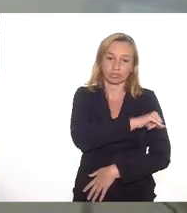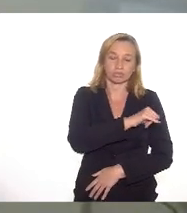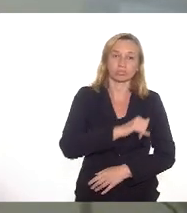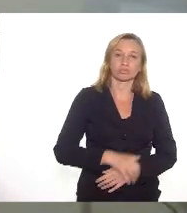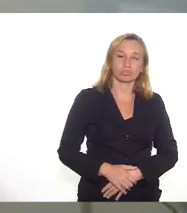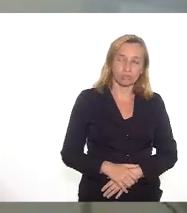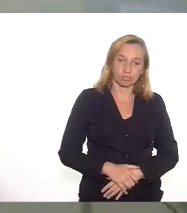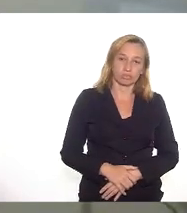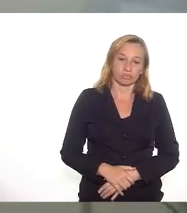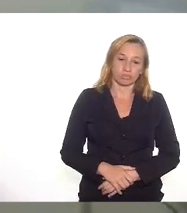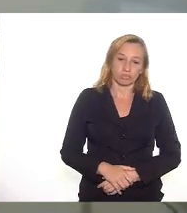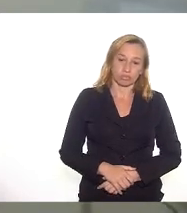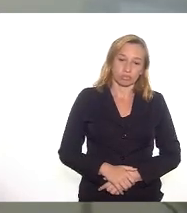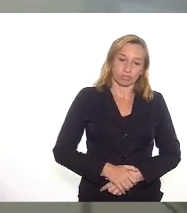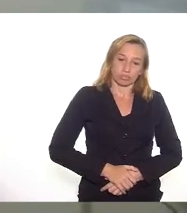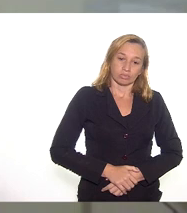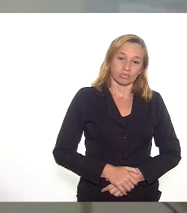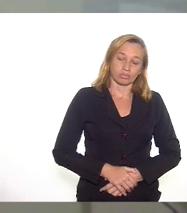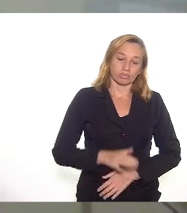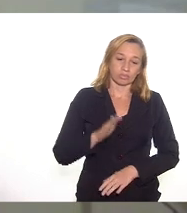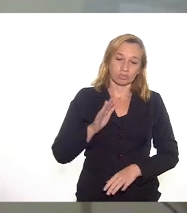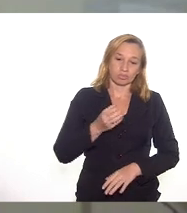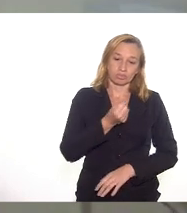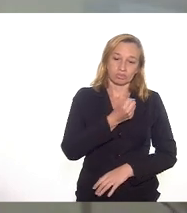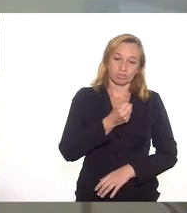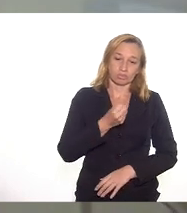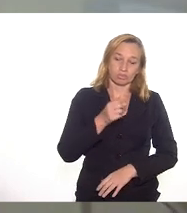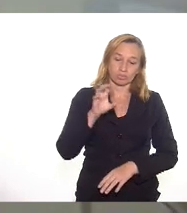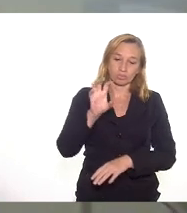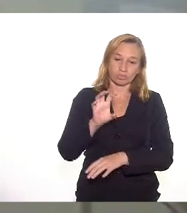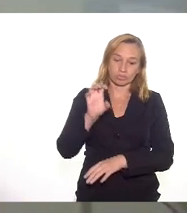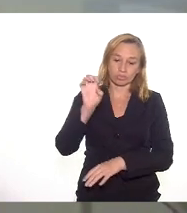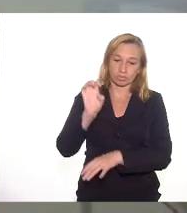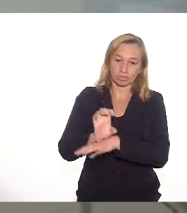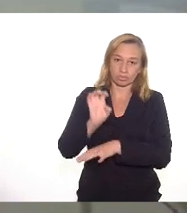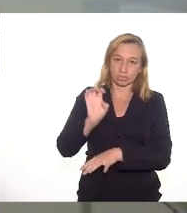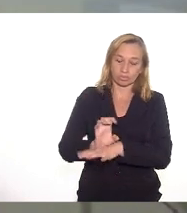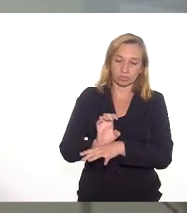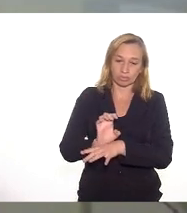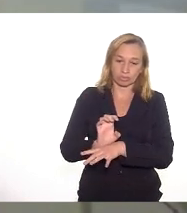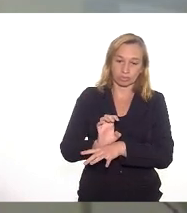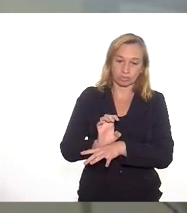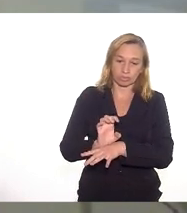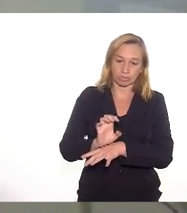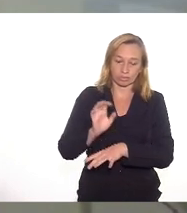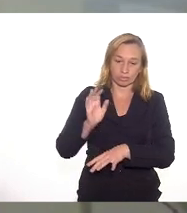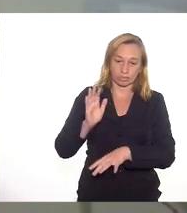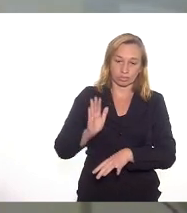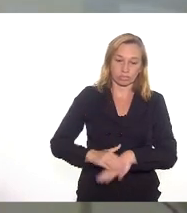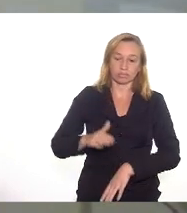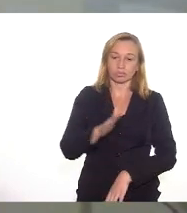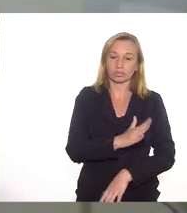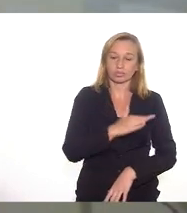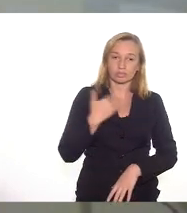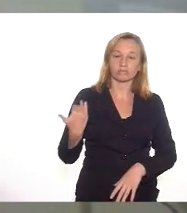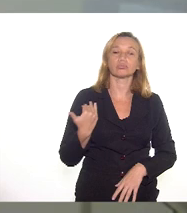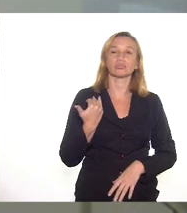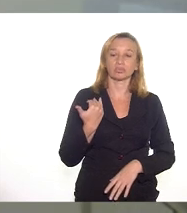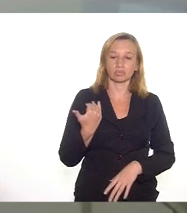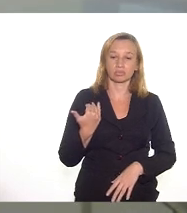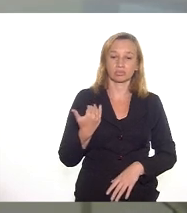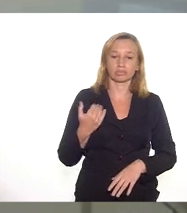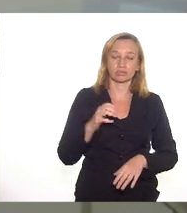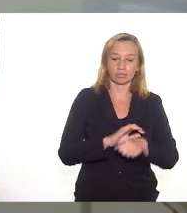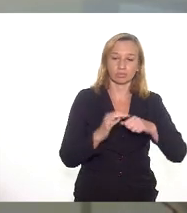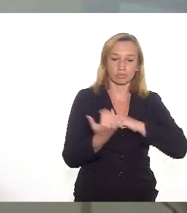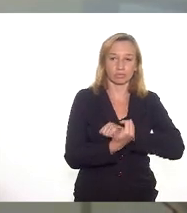ponteia um dos 3 maiores estados e mortalidade por Covid-19. Em